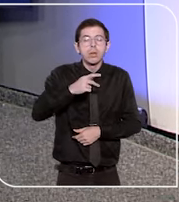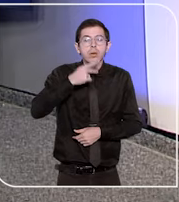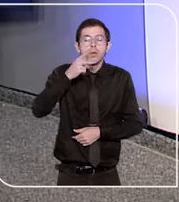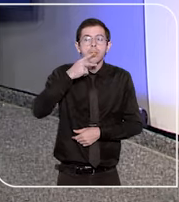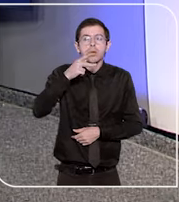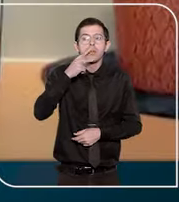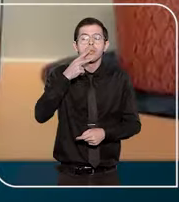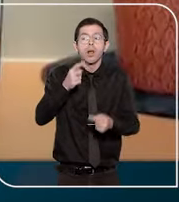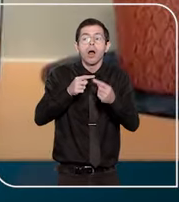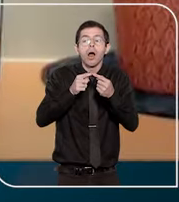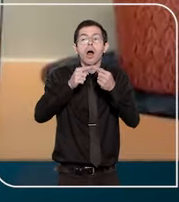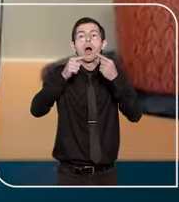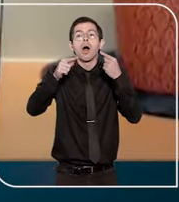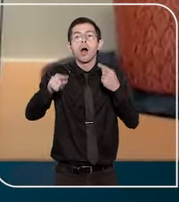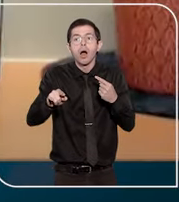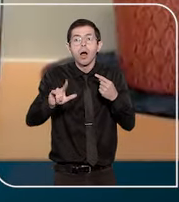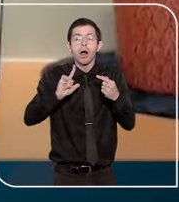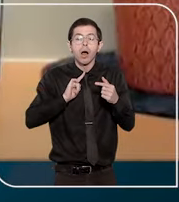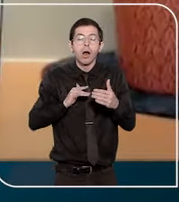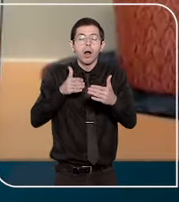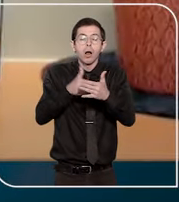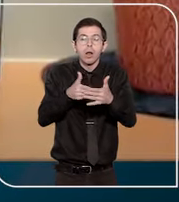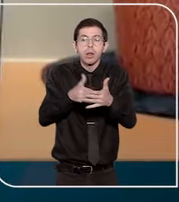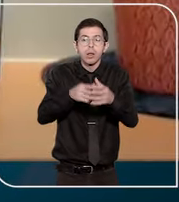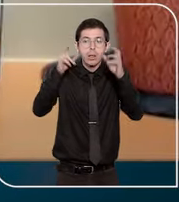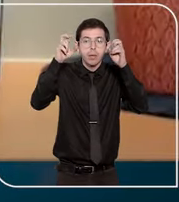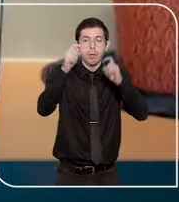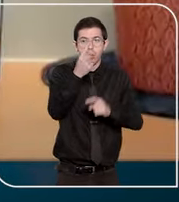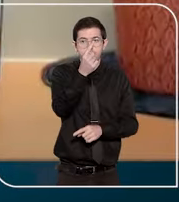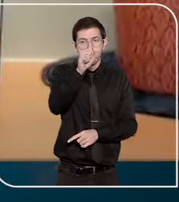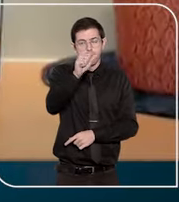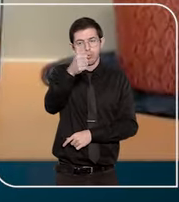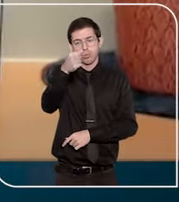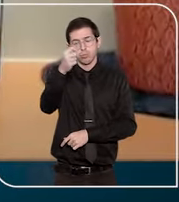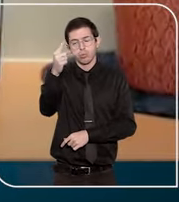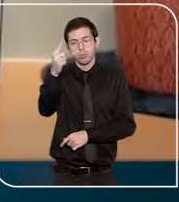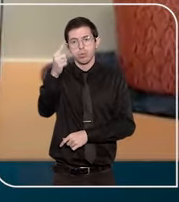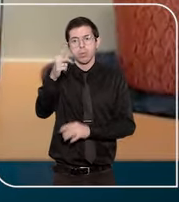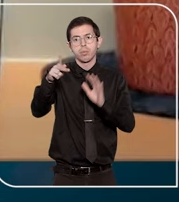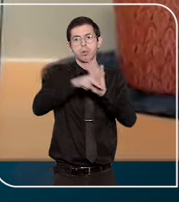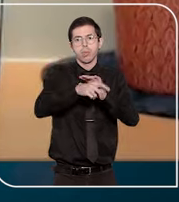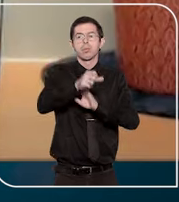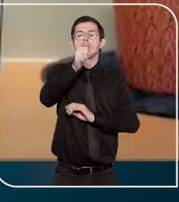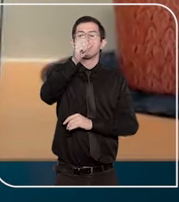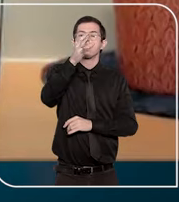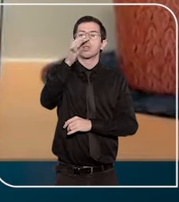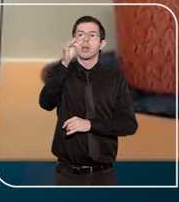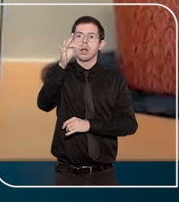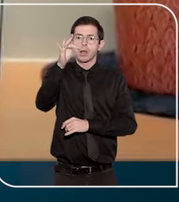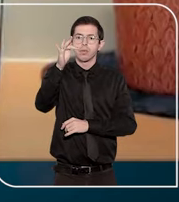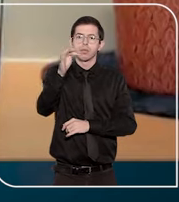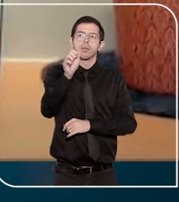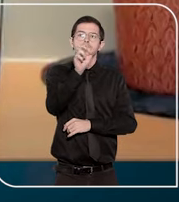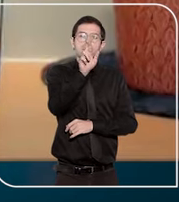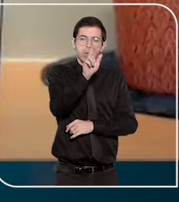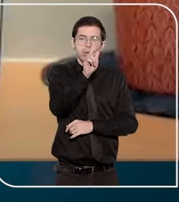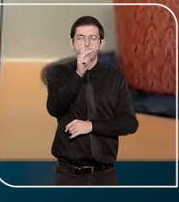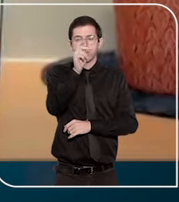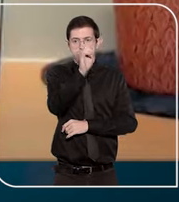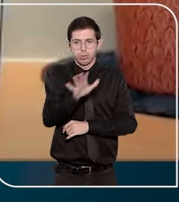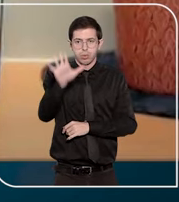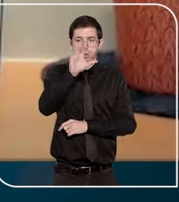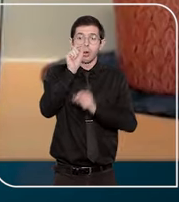a controvérsia delimitada lá no tema 181 do STF de repercussão geral, que é sobre